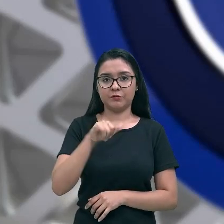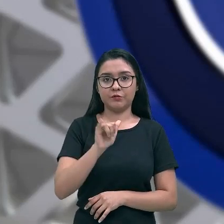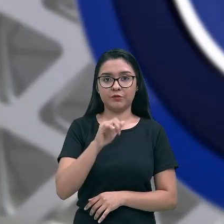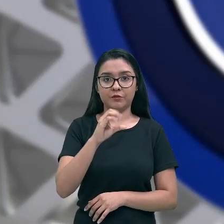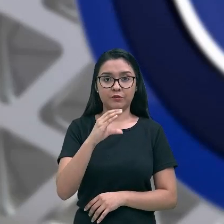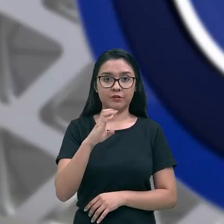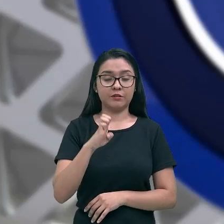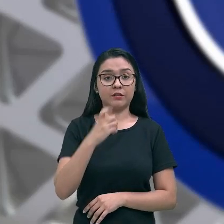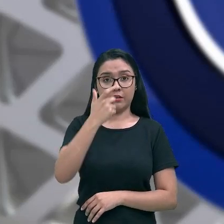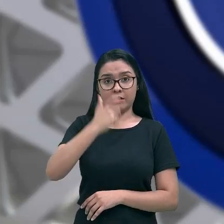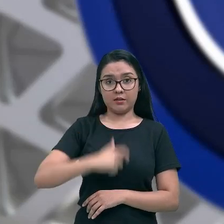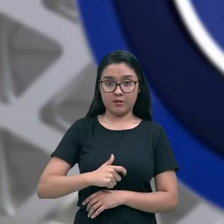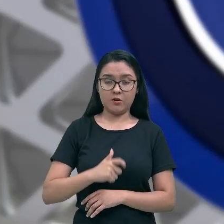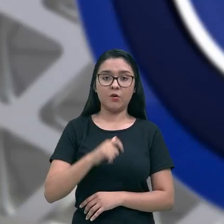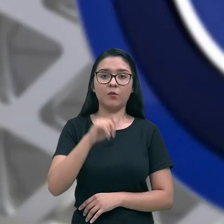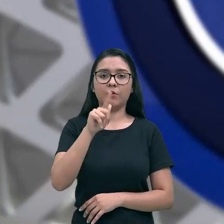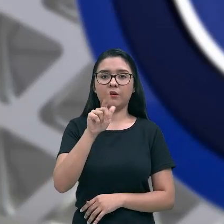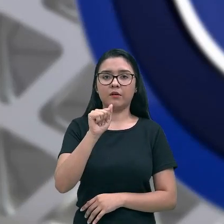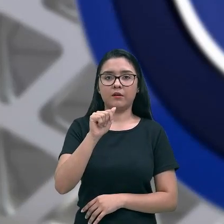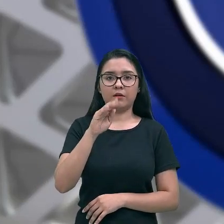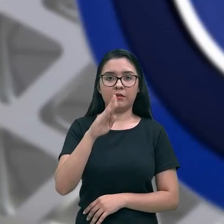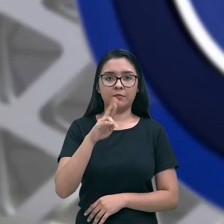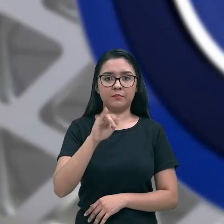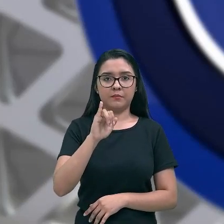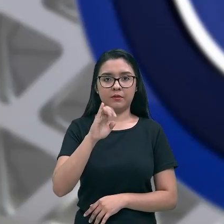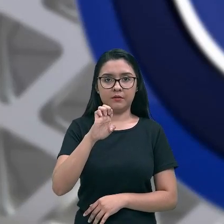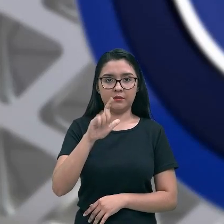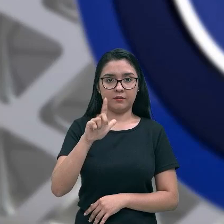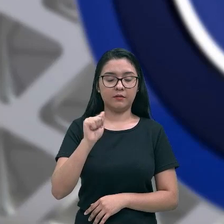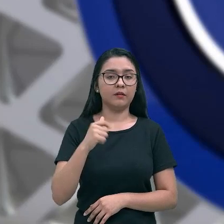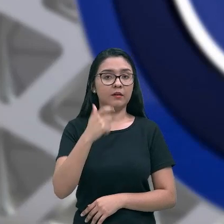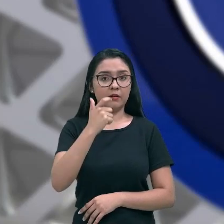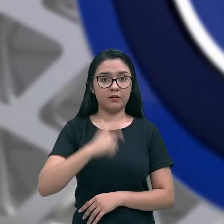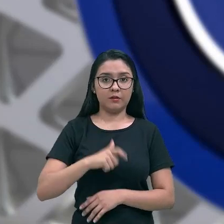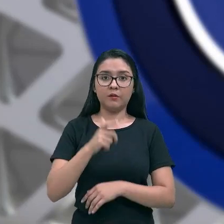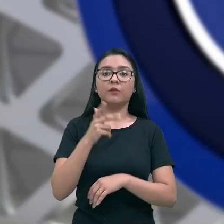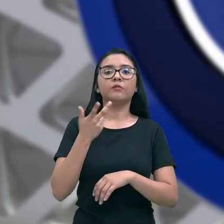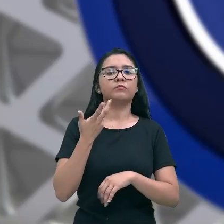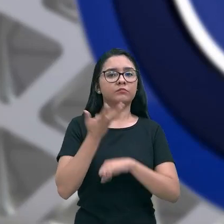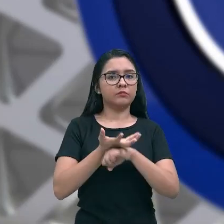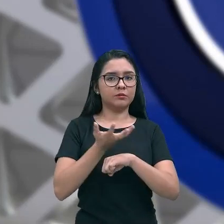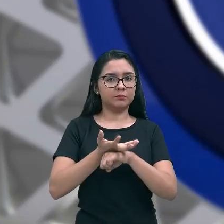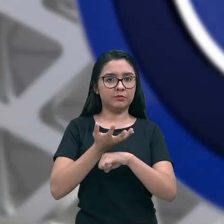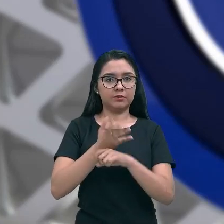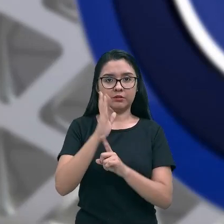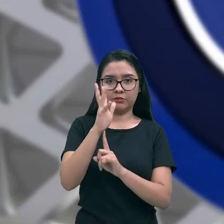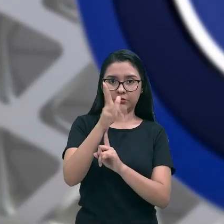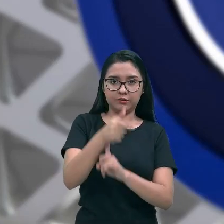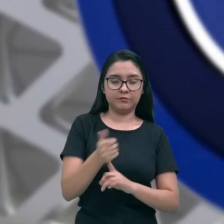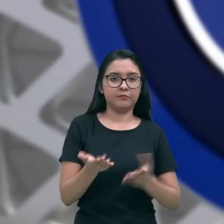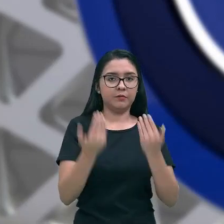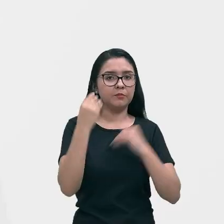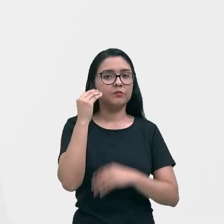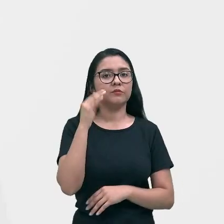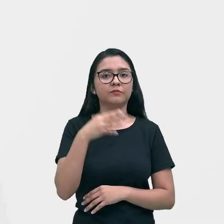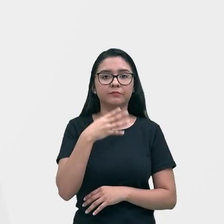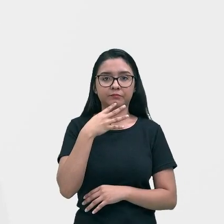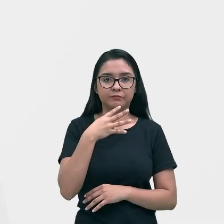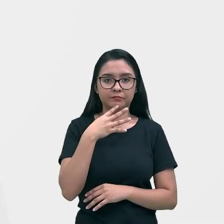me chamo Gabriela e eu sou professora do componente de artes. Então, vamos conhecer a nossa aula de